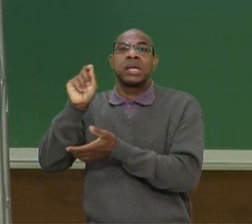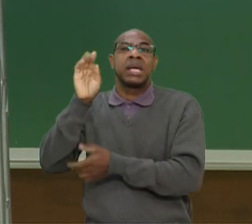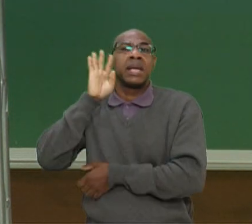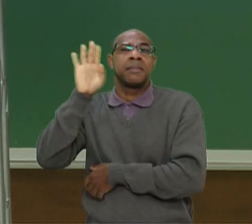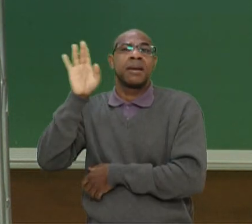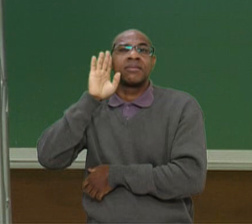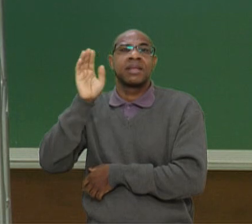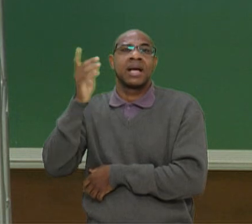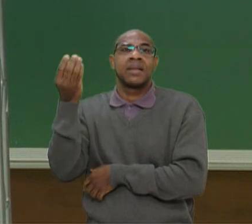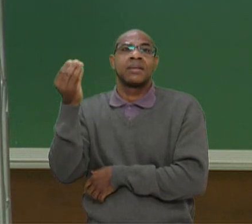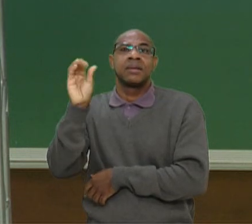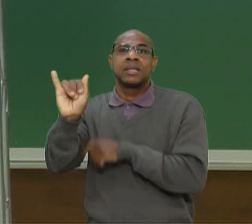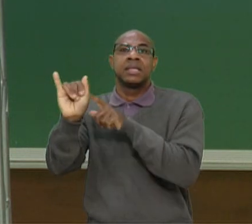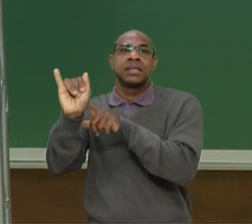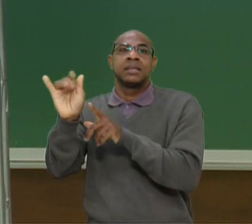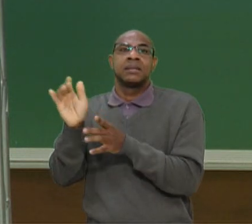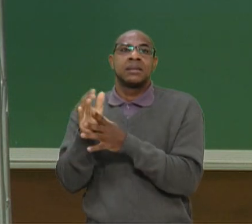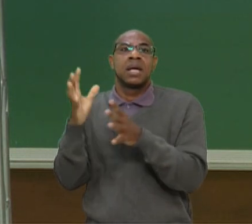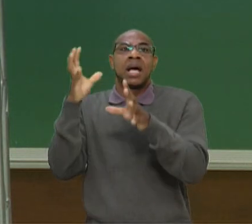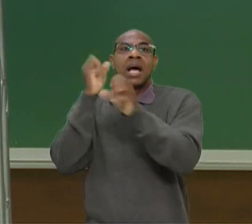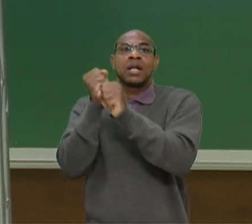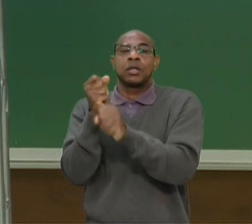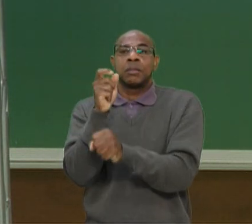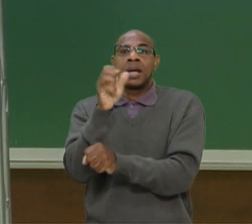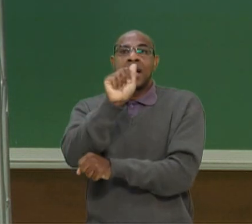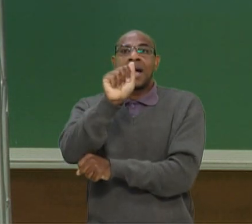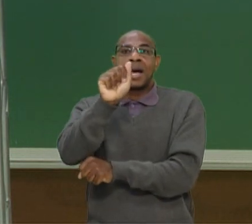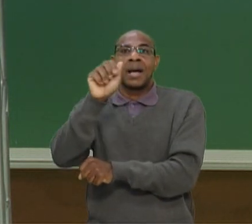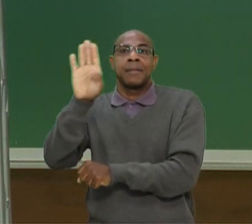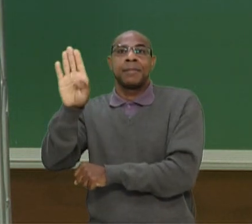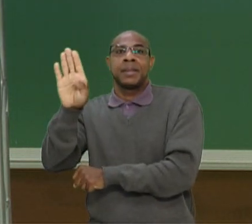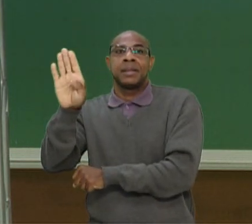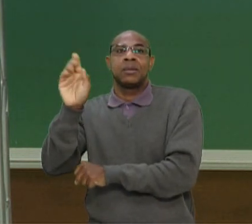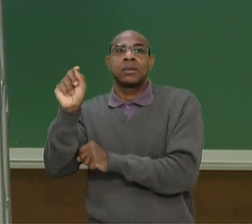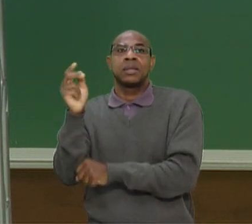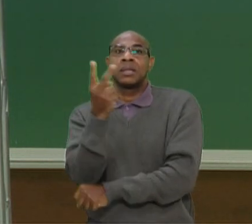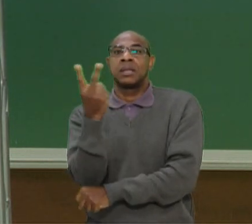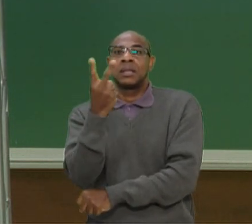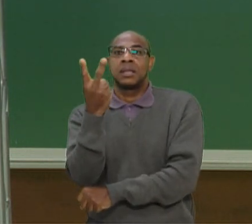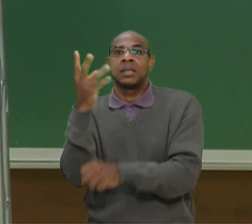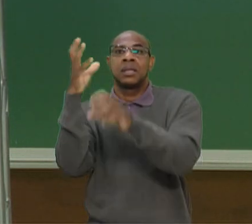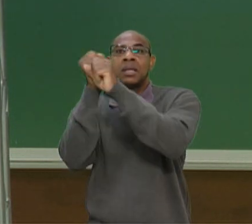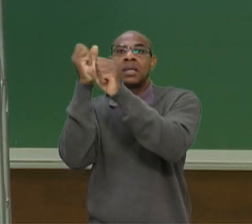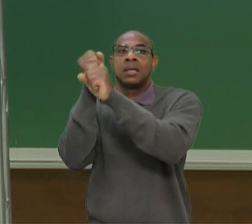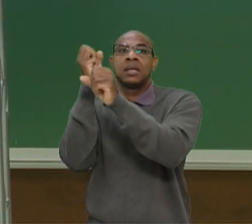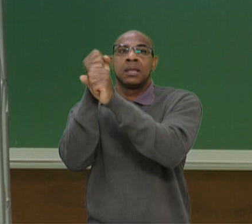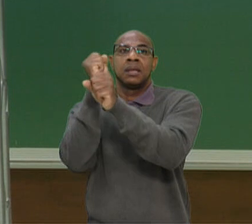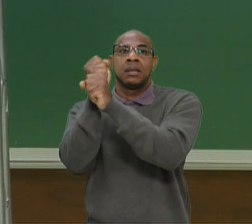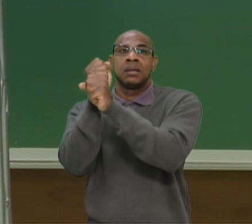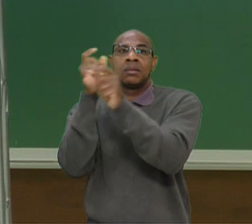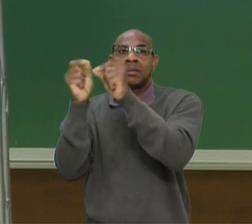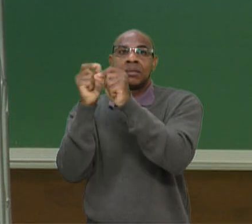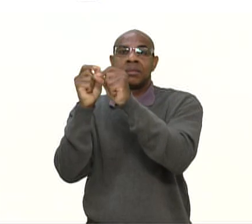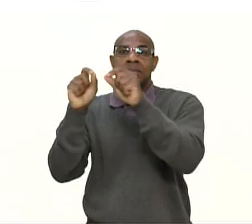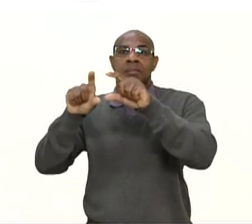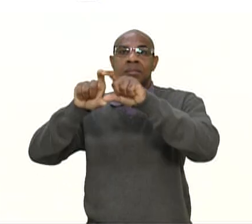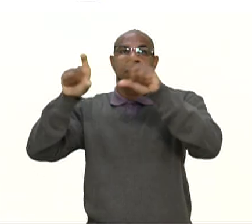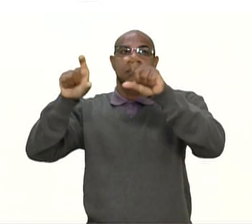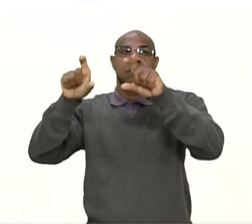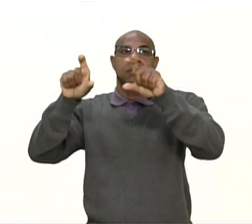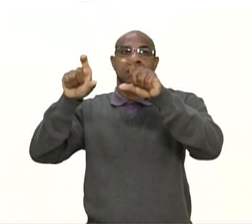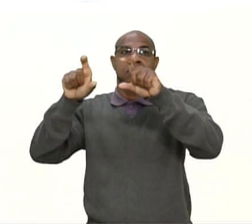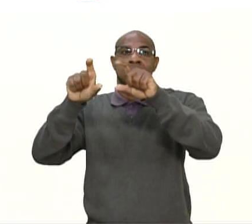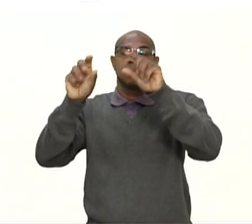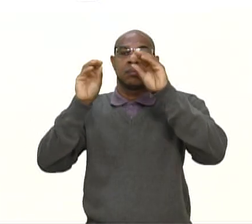Que a soma dos dois exatamente vai formar o número complexo. Essa é a nossa forma algébrica do nosso